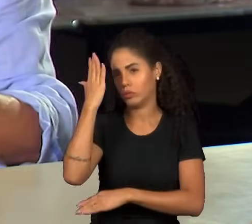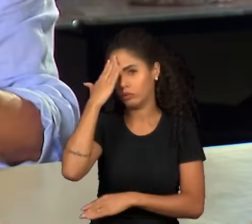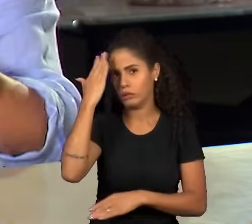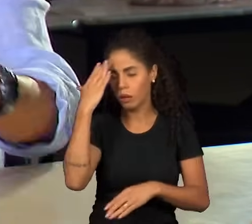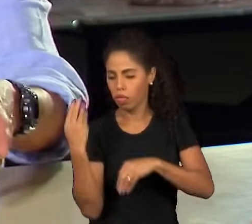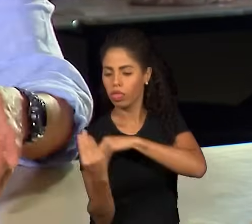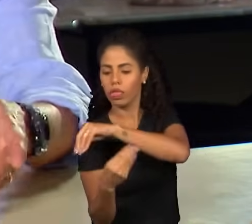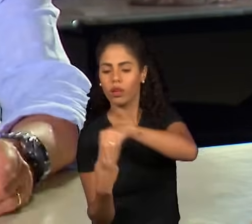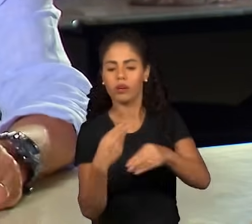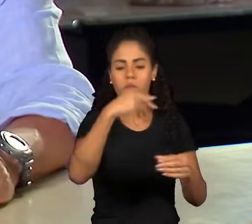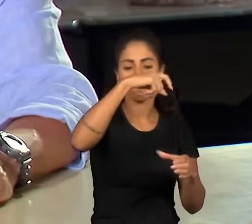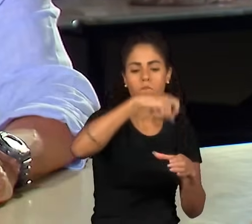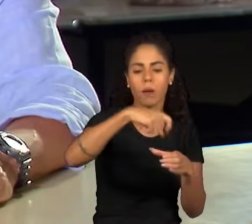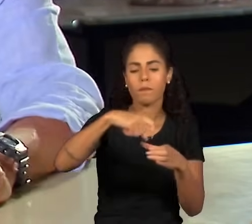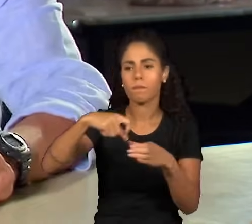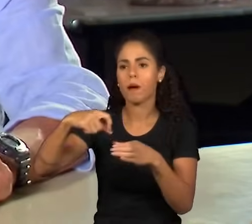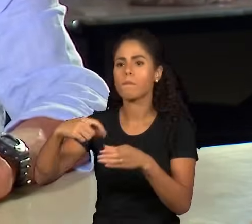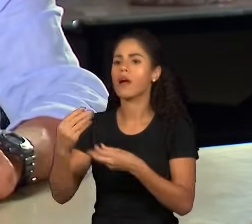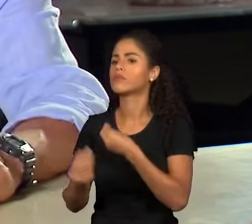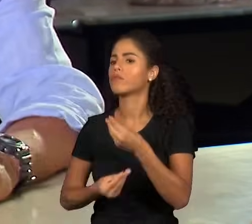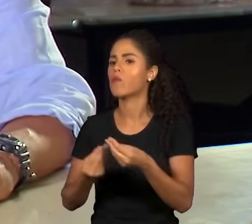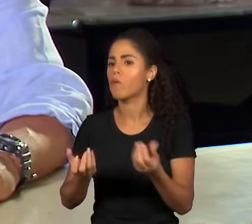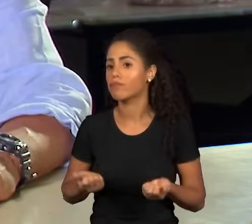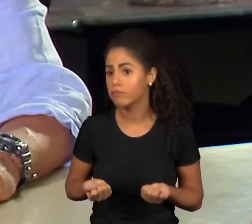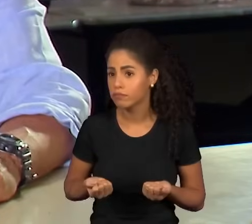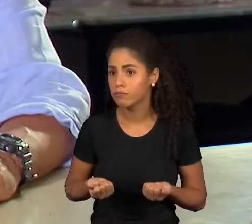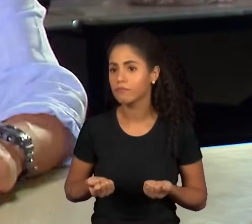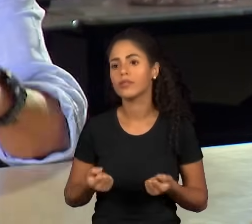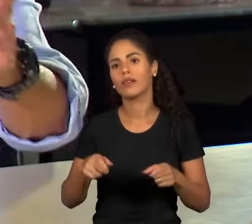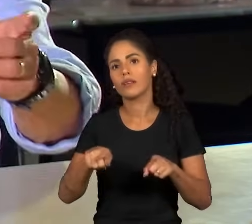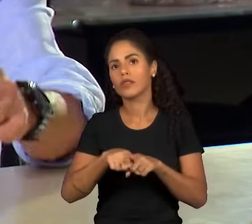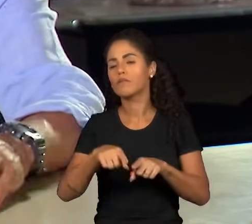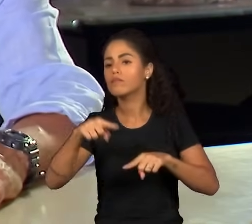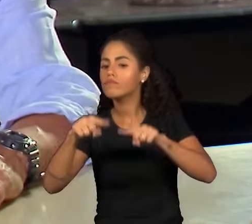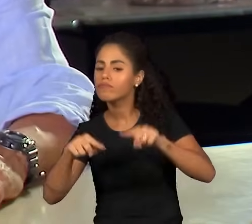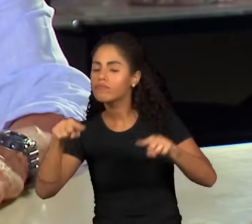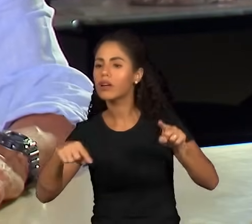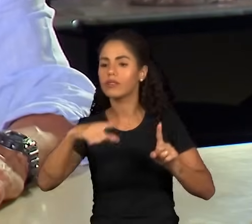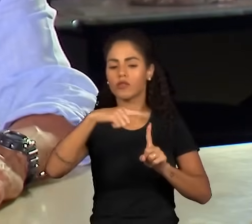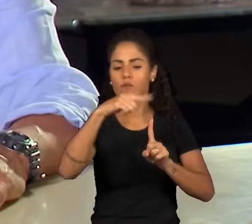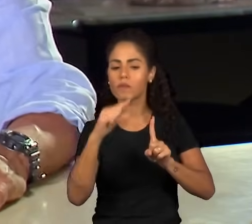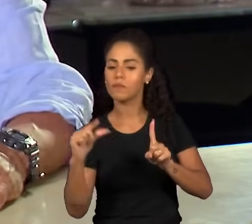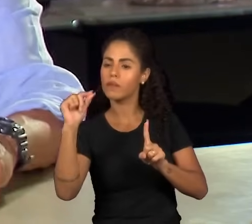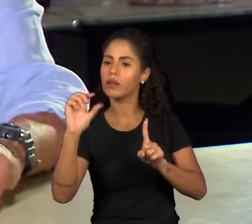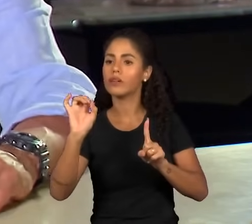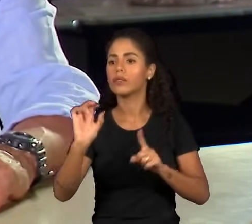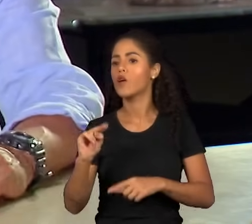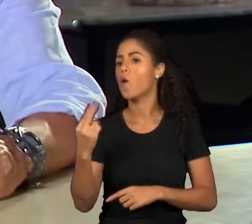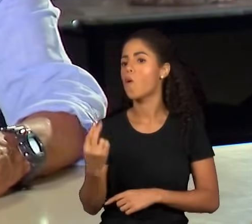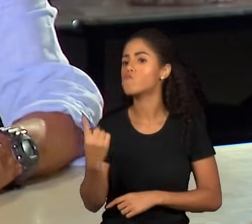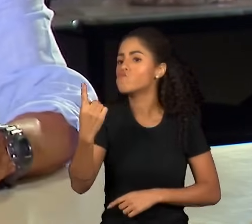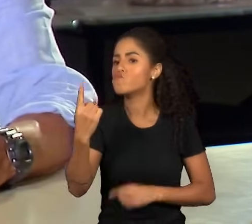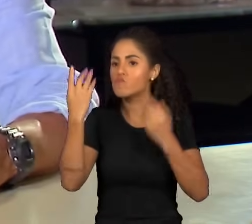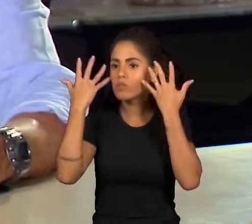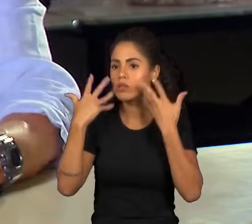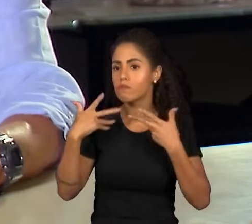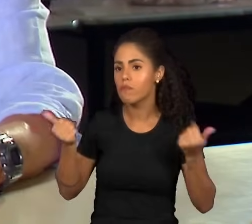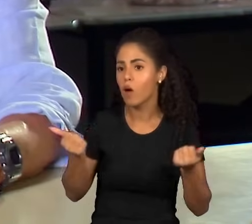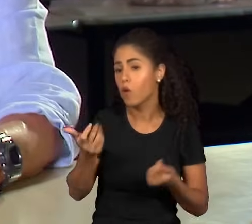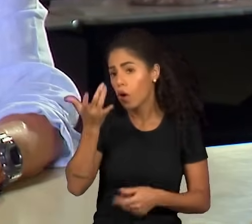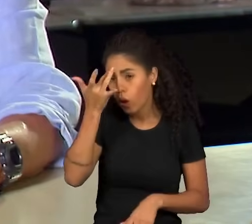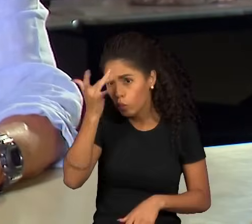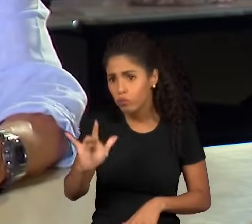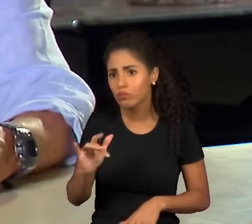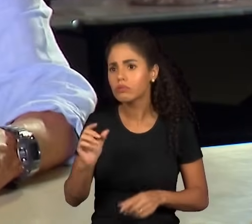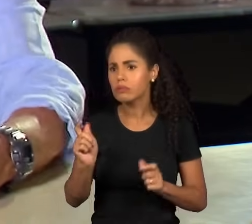voltados para a especialização no cultivo de apenas, né, uma variável, uma planta, né, ou a criação de um animal. Eu não sei se esse tipo de